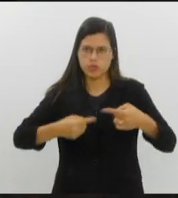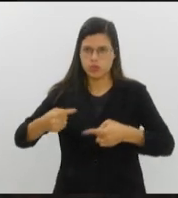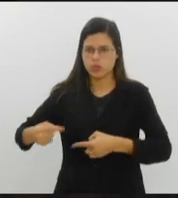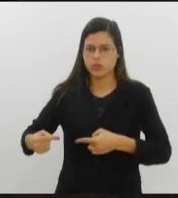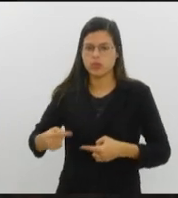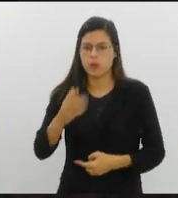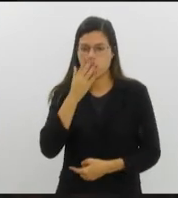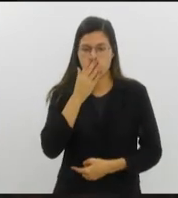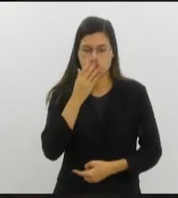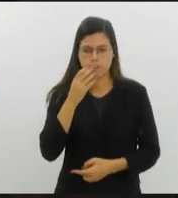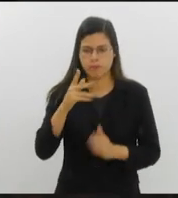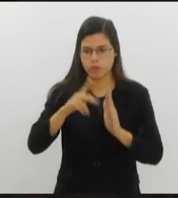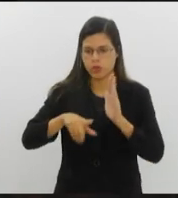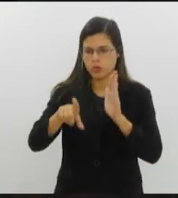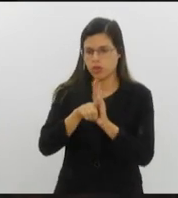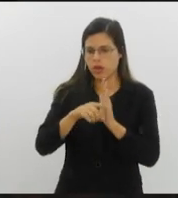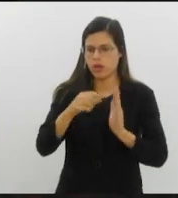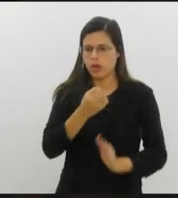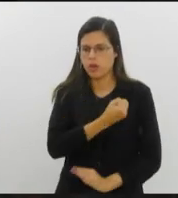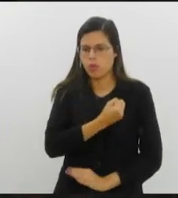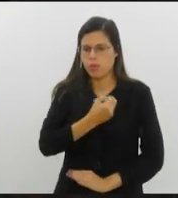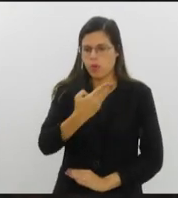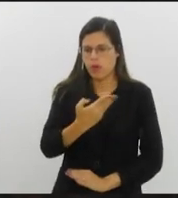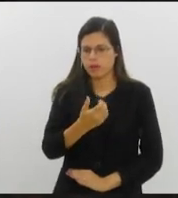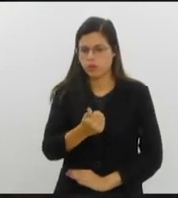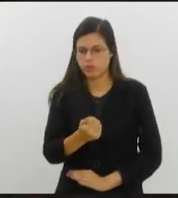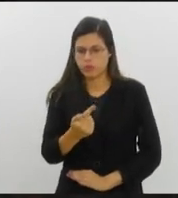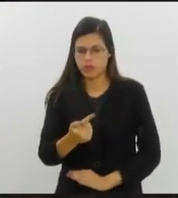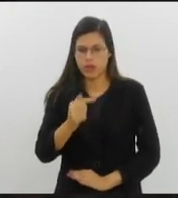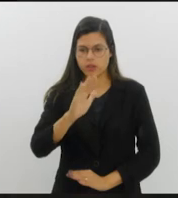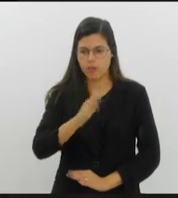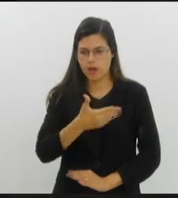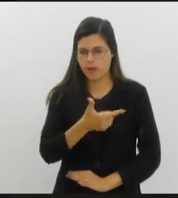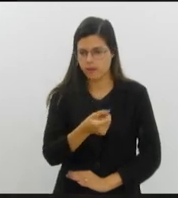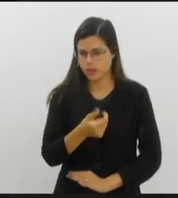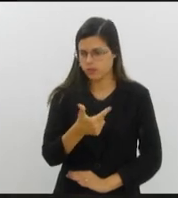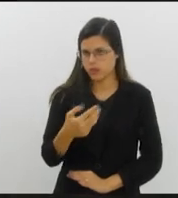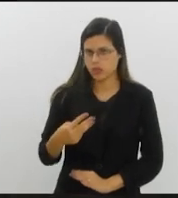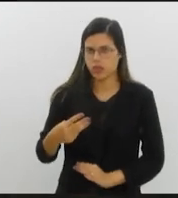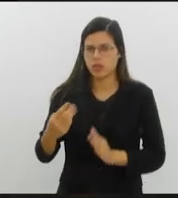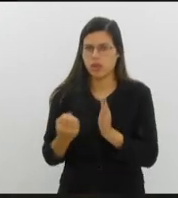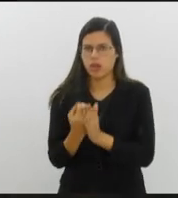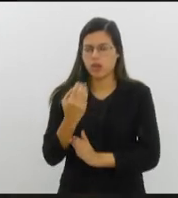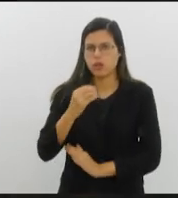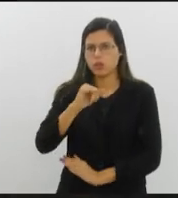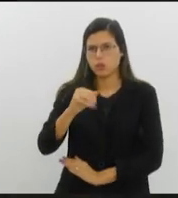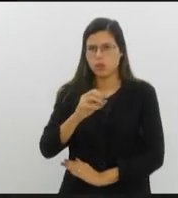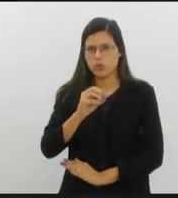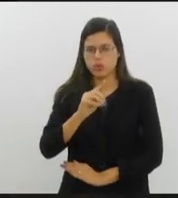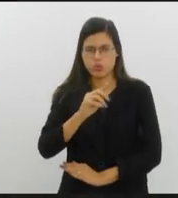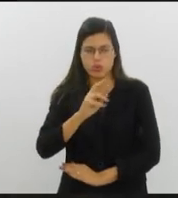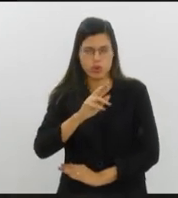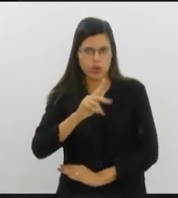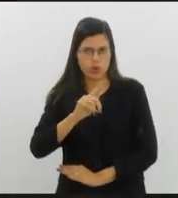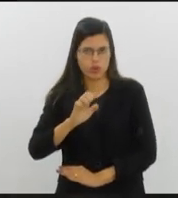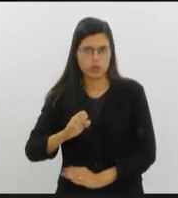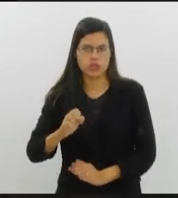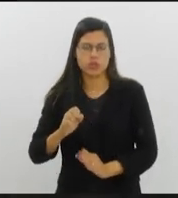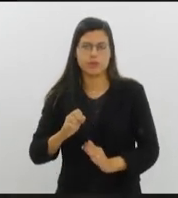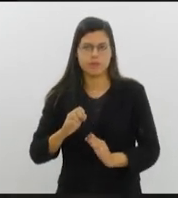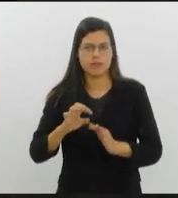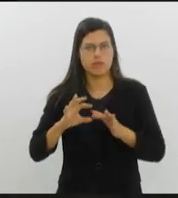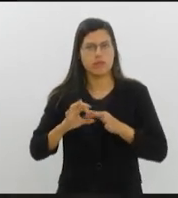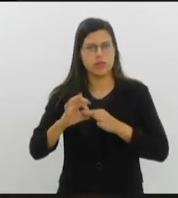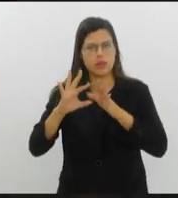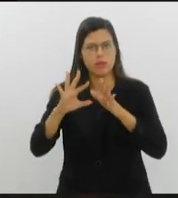Anuncio. Projeto de lei número 417, de 23, de autoria do deputado Jorge Felipe Neto, que autoriza a colocação